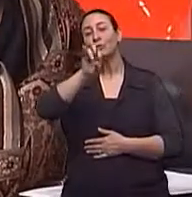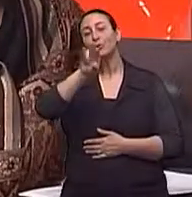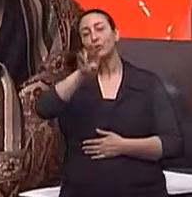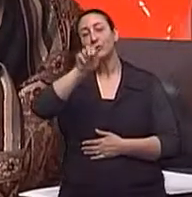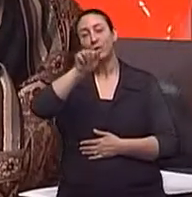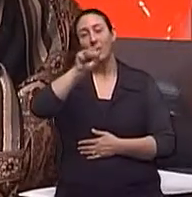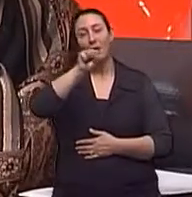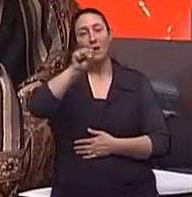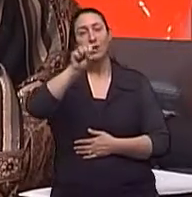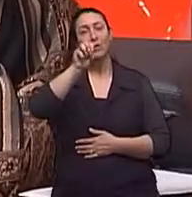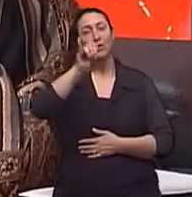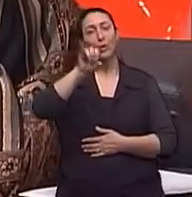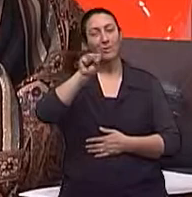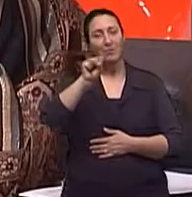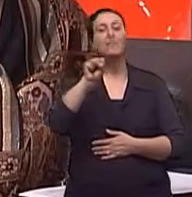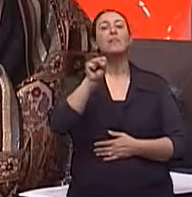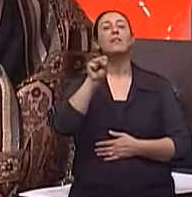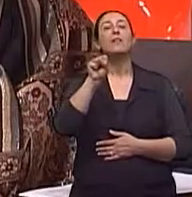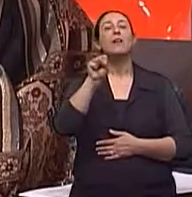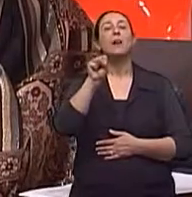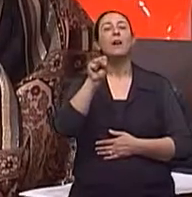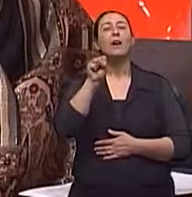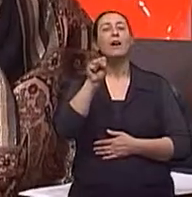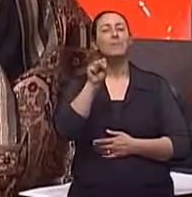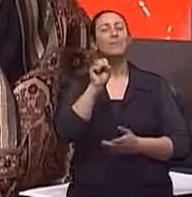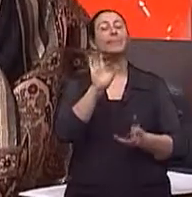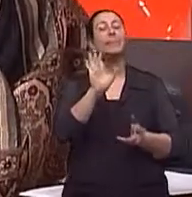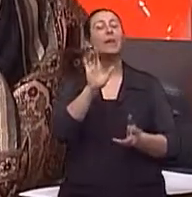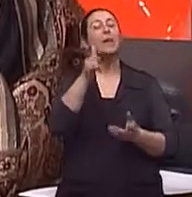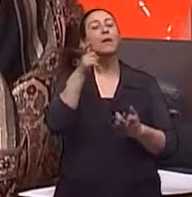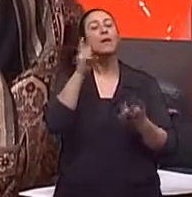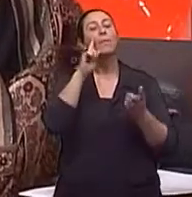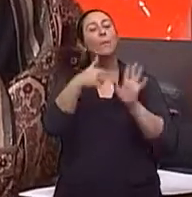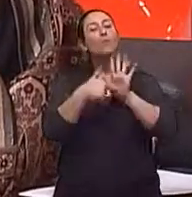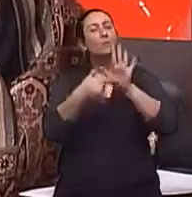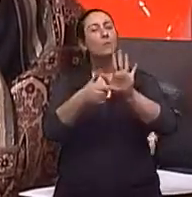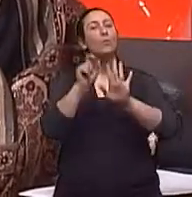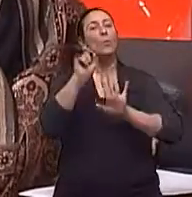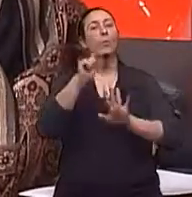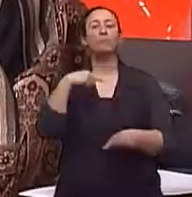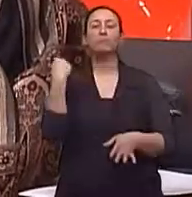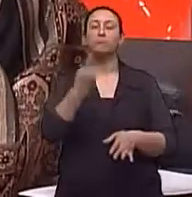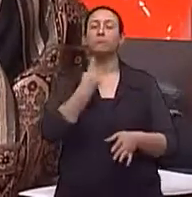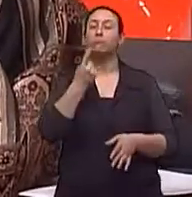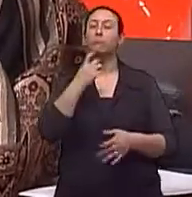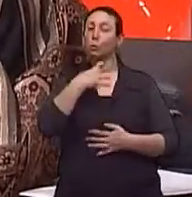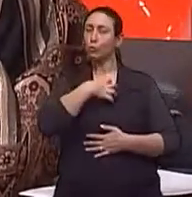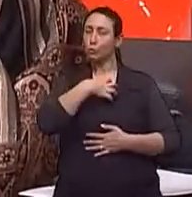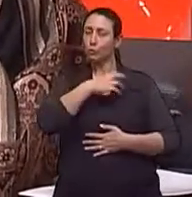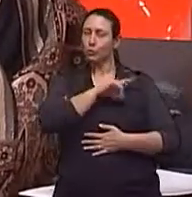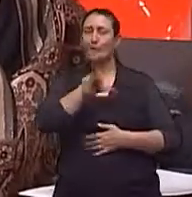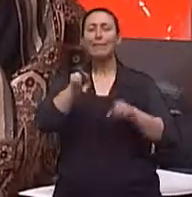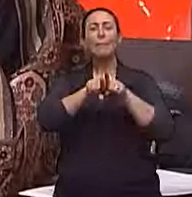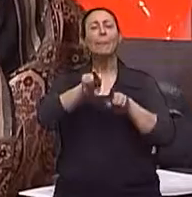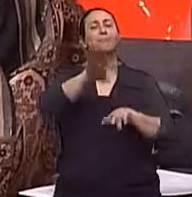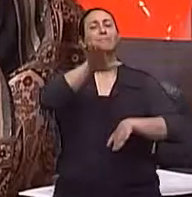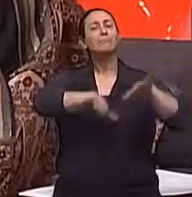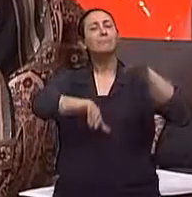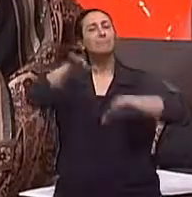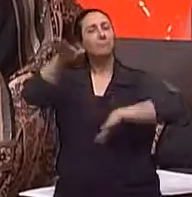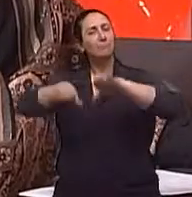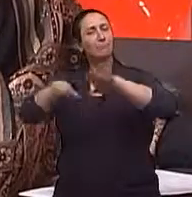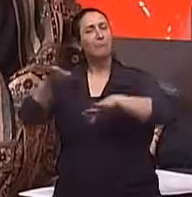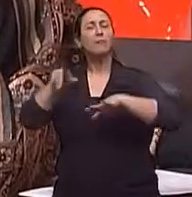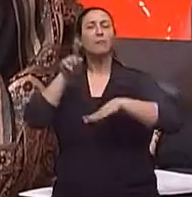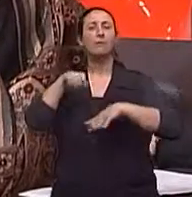ele se propõe a fazer uma a visibilizar a questão de gênero e as desigualdades advindas